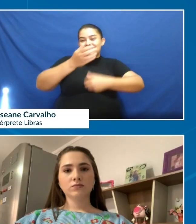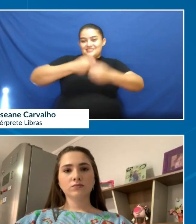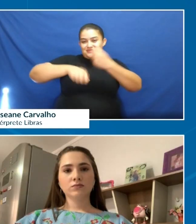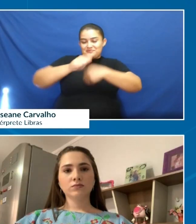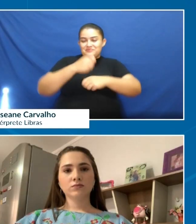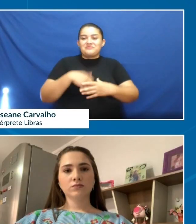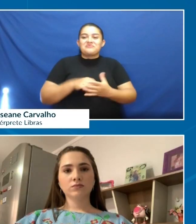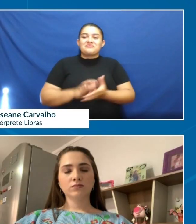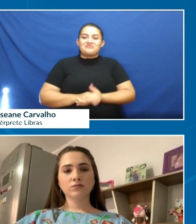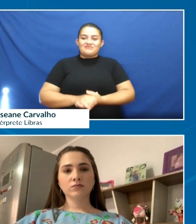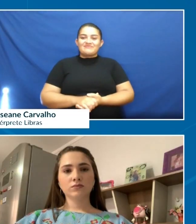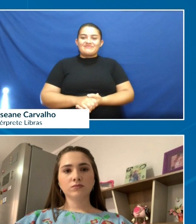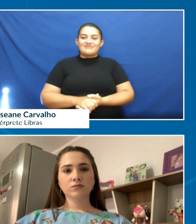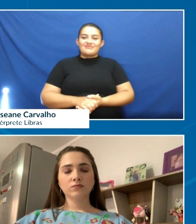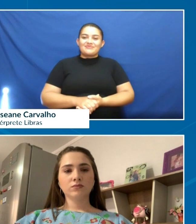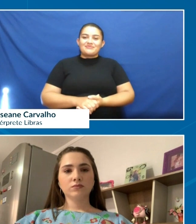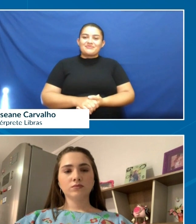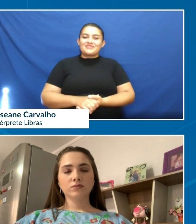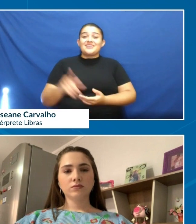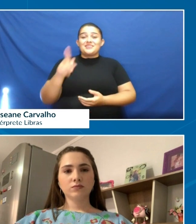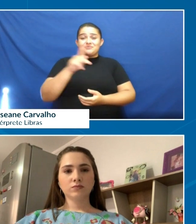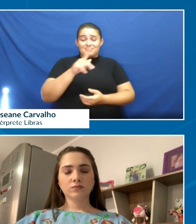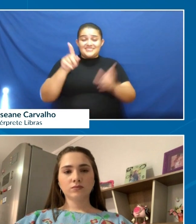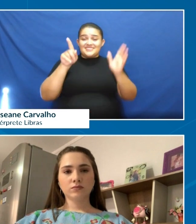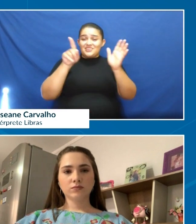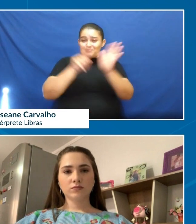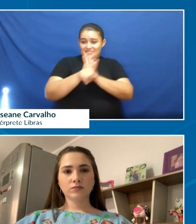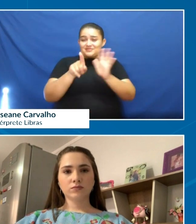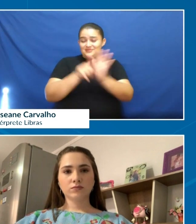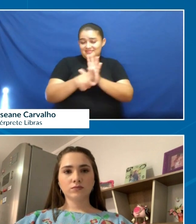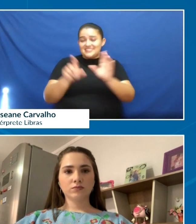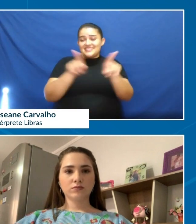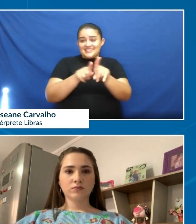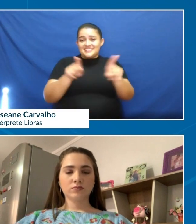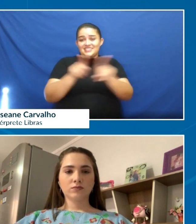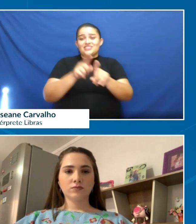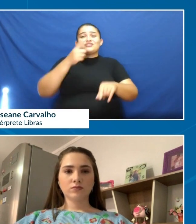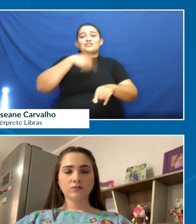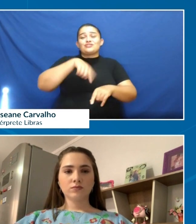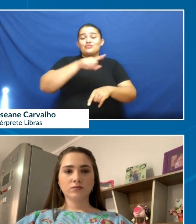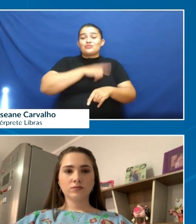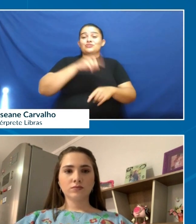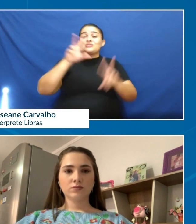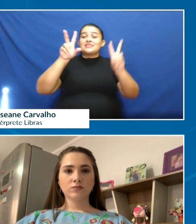Professor, e só mais uma pergunta. A gente fala muito dessa questão da